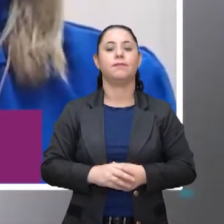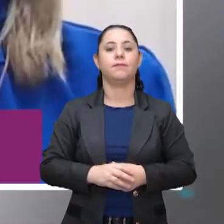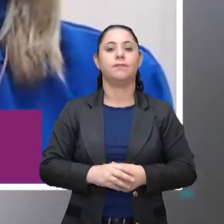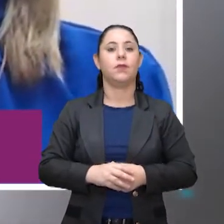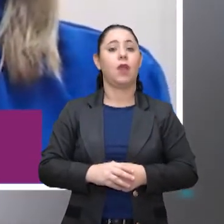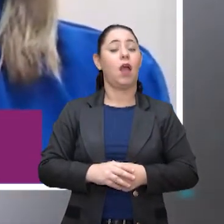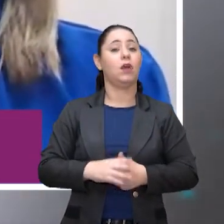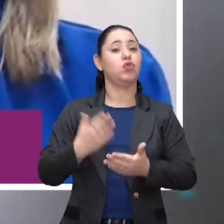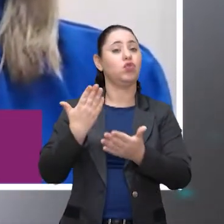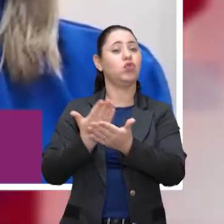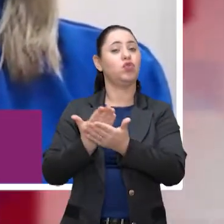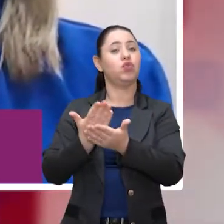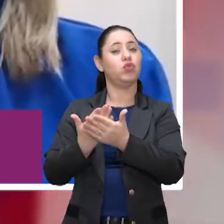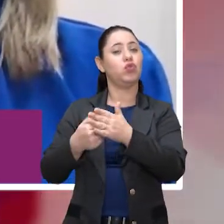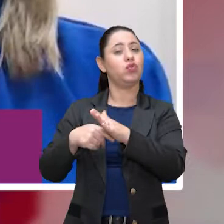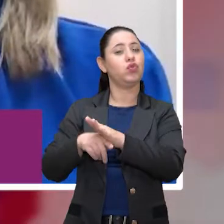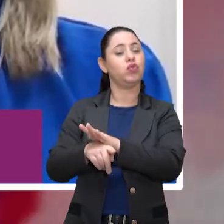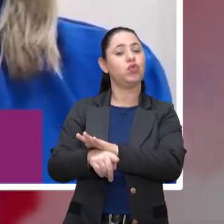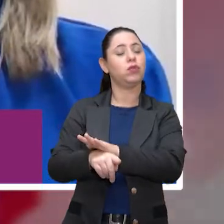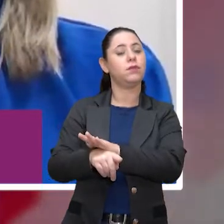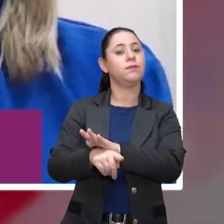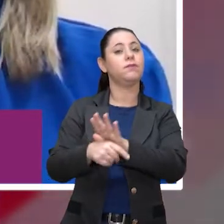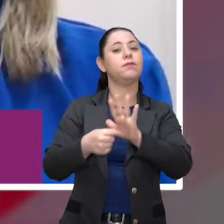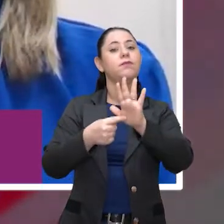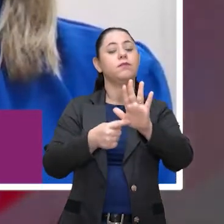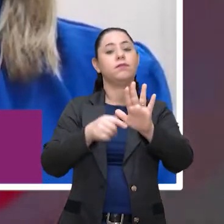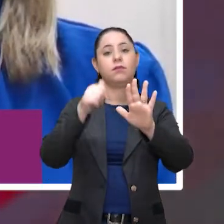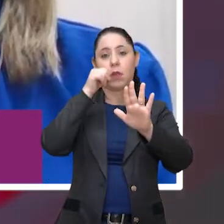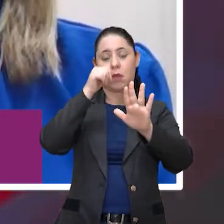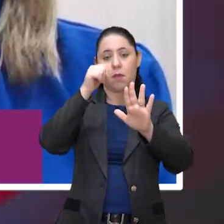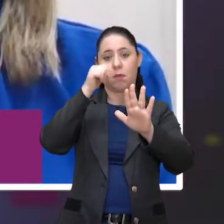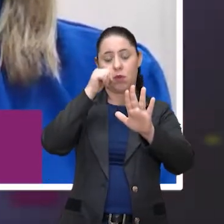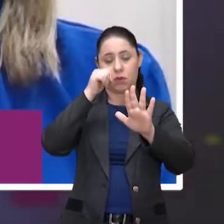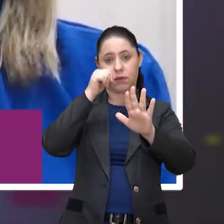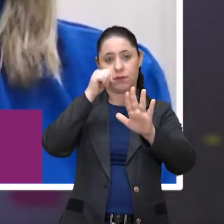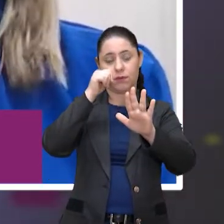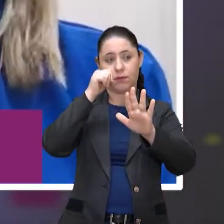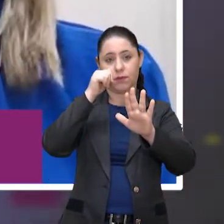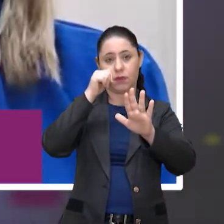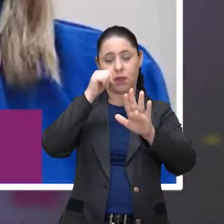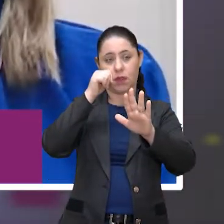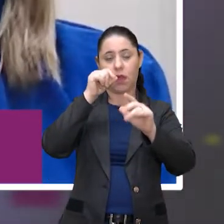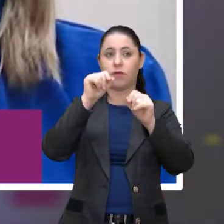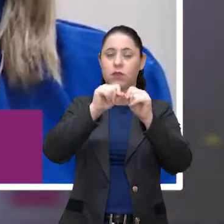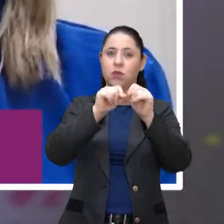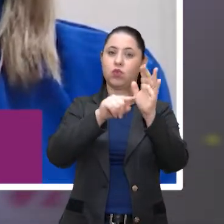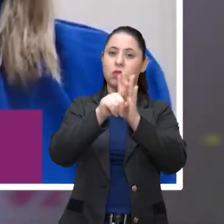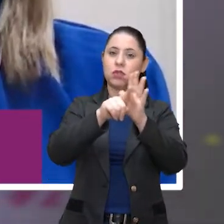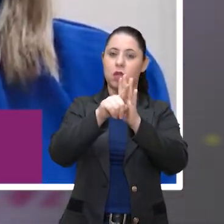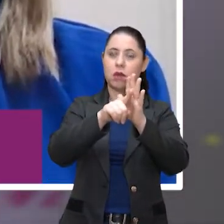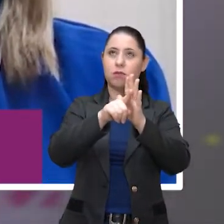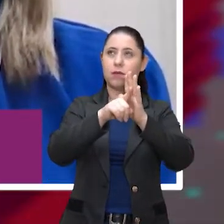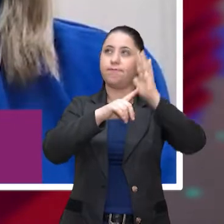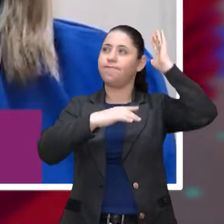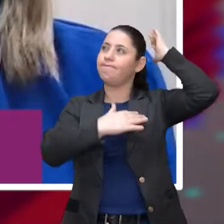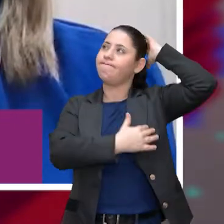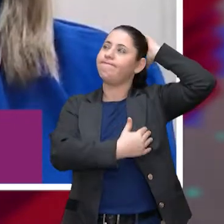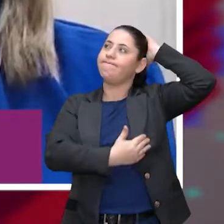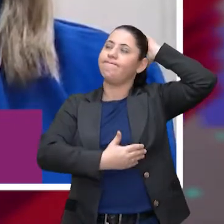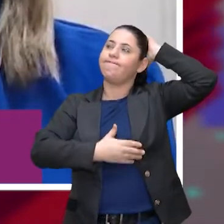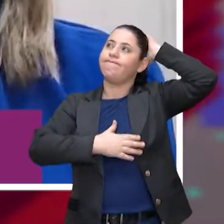mostraram o seguinte: uma mulher que ela tá se examinando, a grande maioria delas